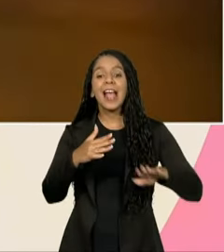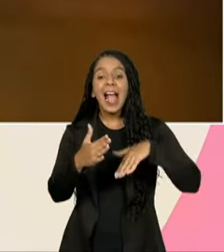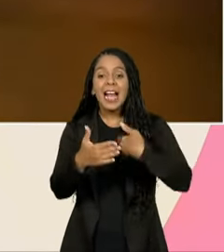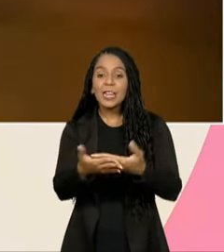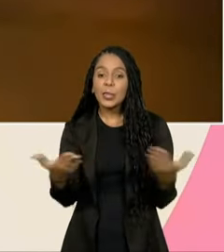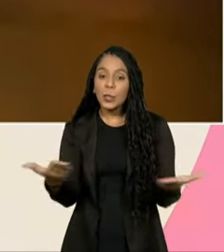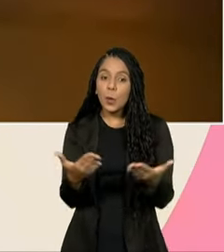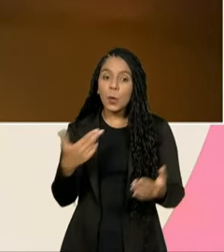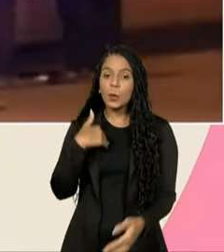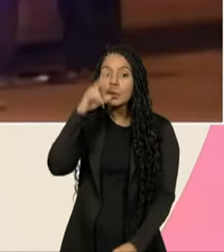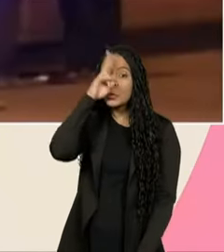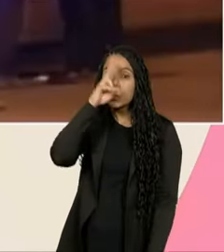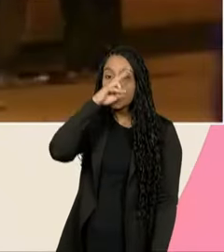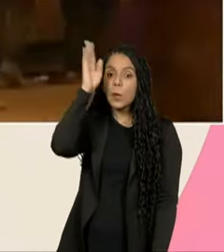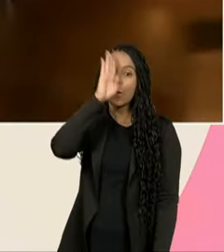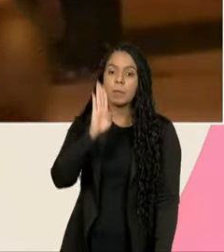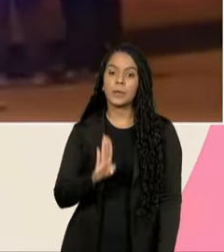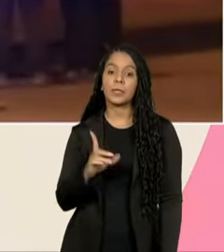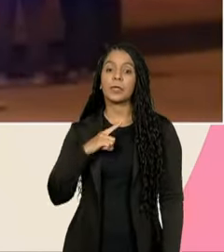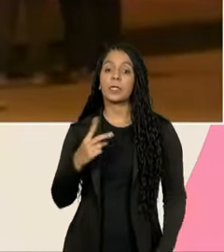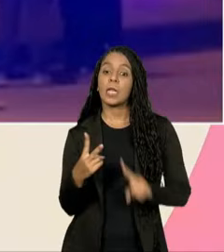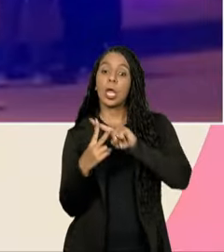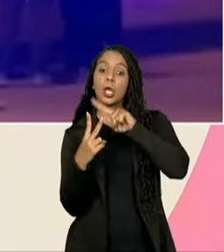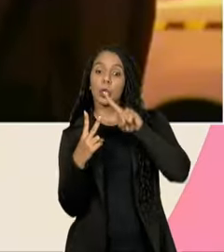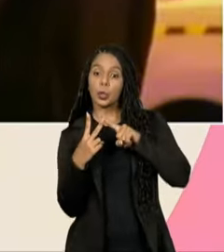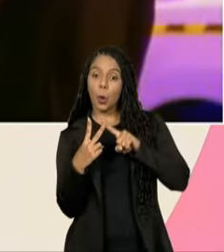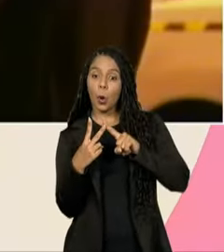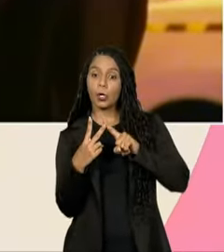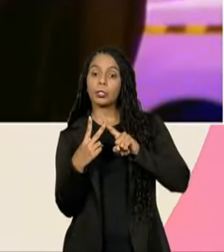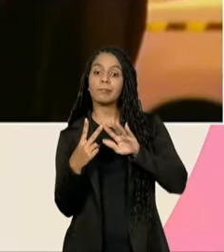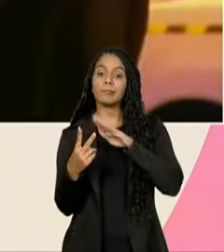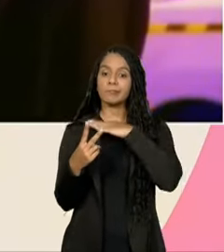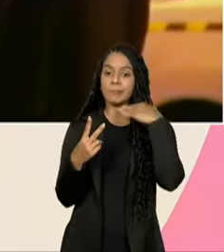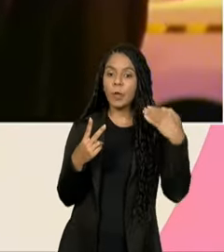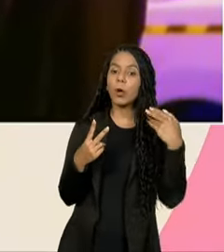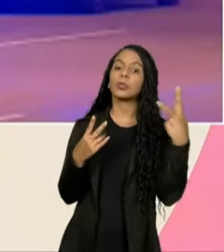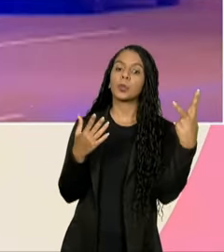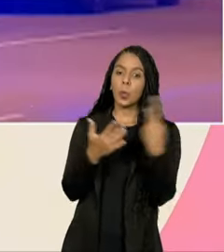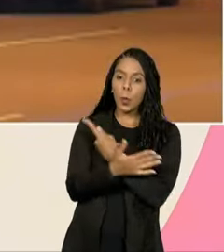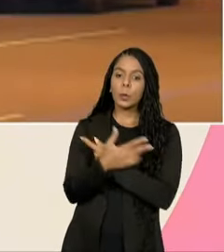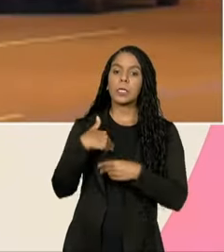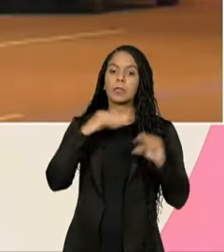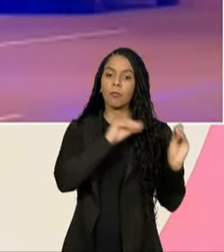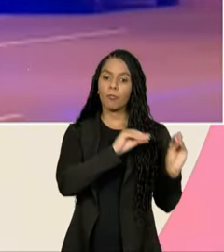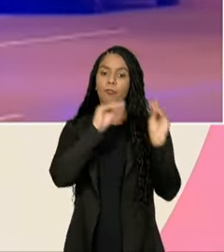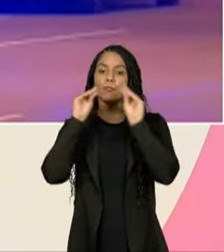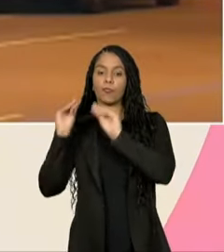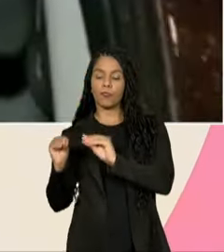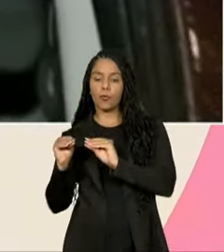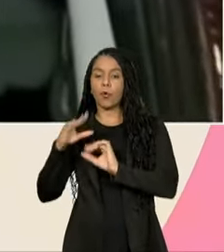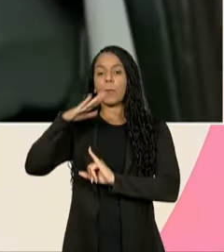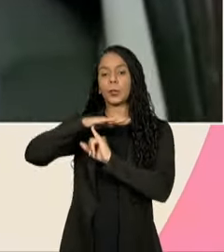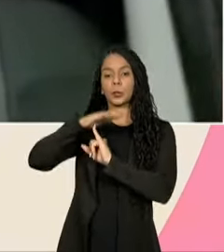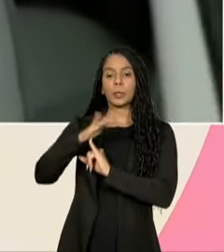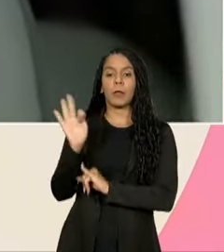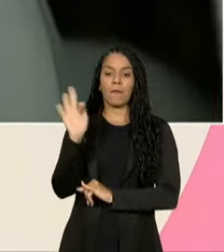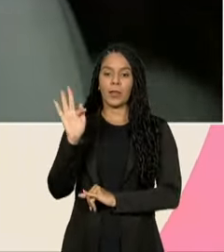na história do Brasil, você deve ter dois casos que foram federalizados. Você só federaliza, você só tira da justiça